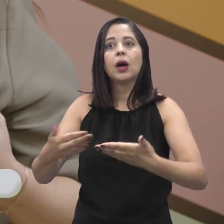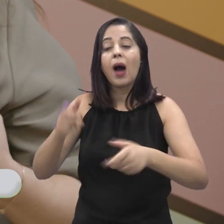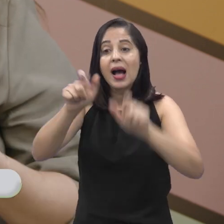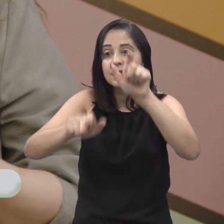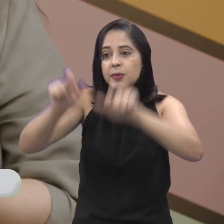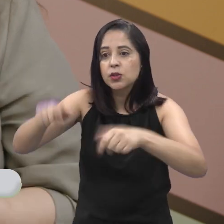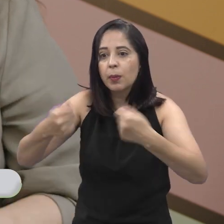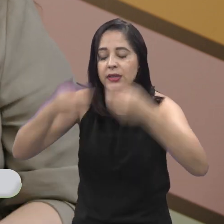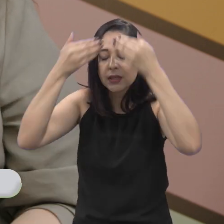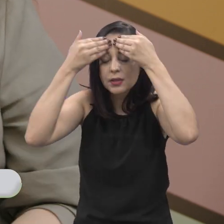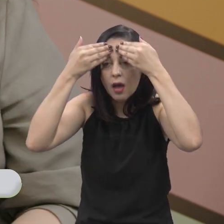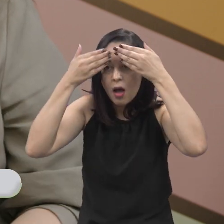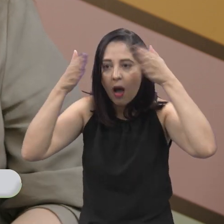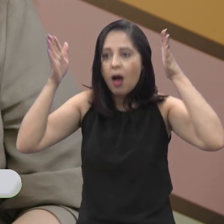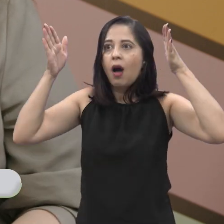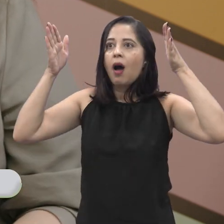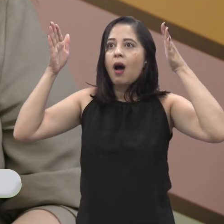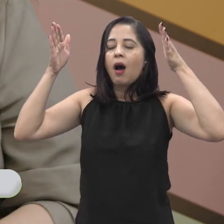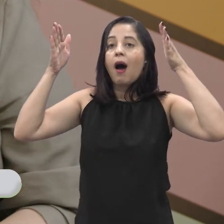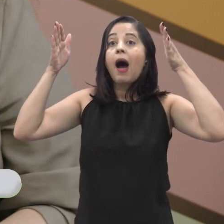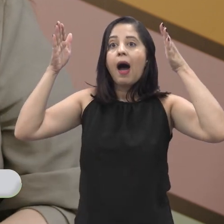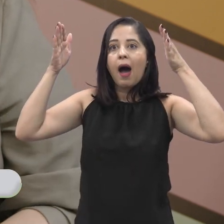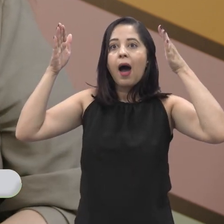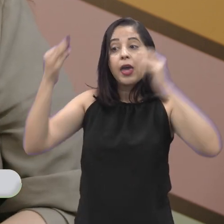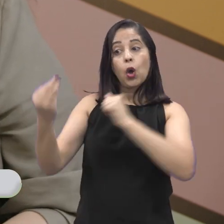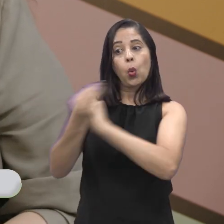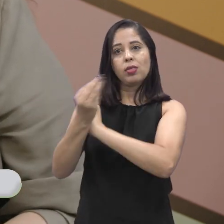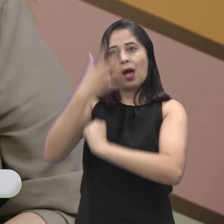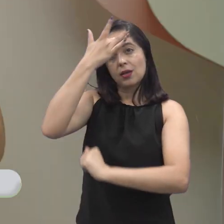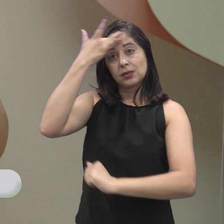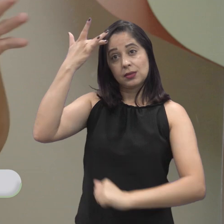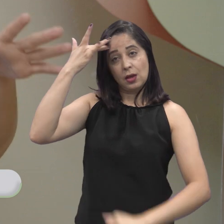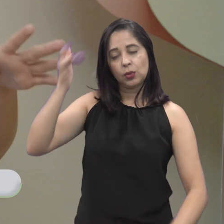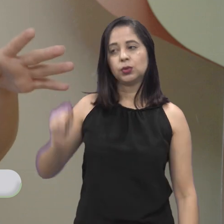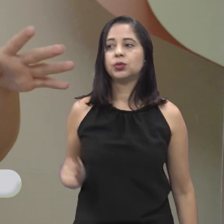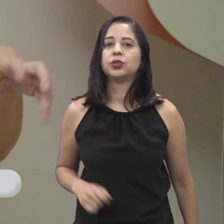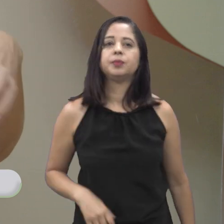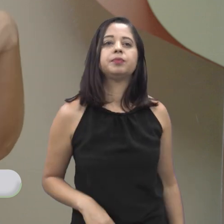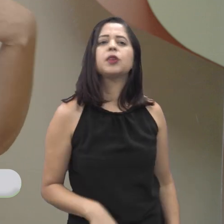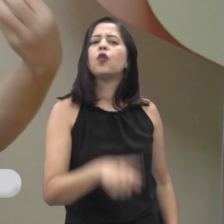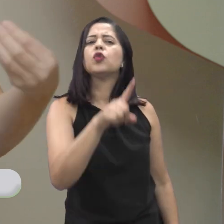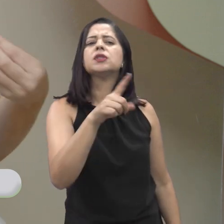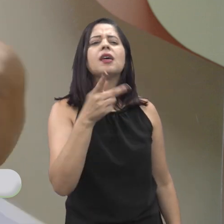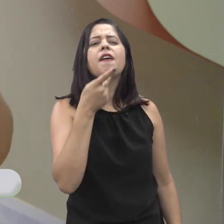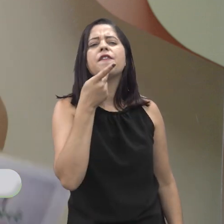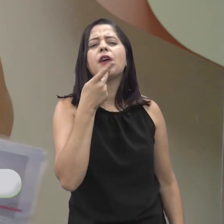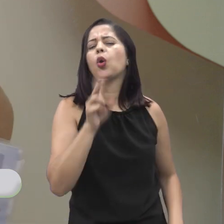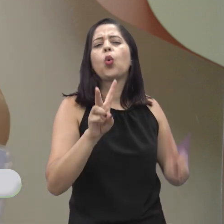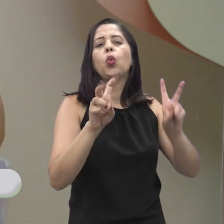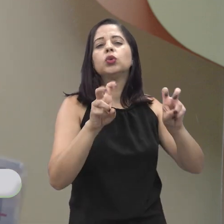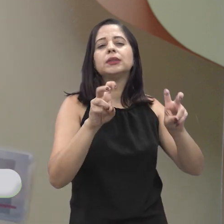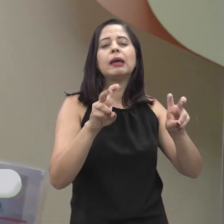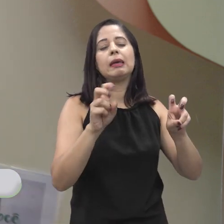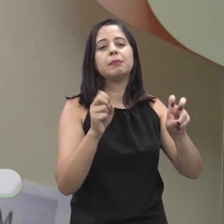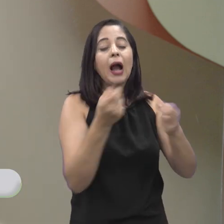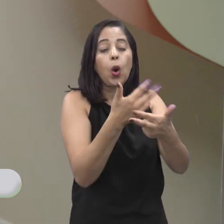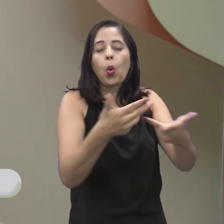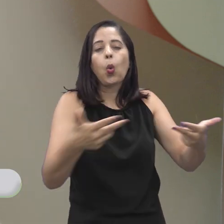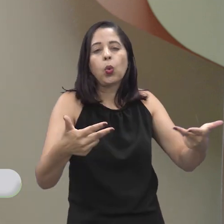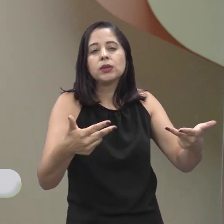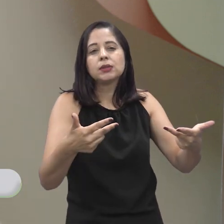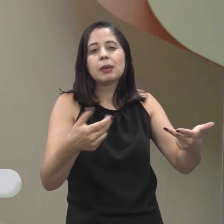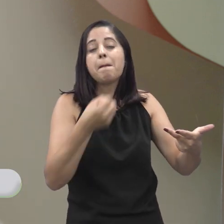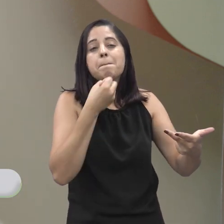importância a essa área da nossa vida, né, da saúde emocional. Você falou do hobby, né? rapidamente. E aí, fazer, por